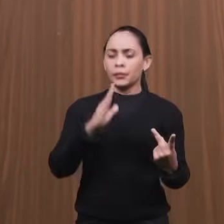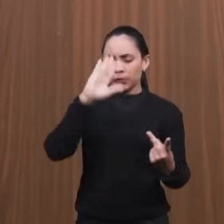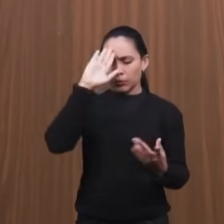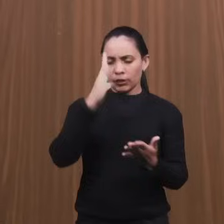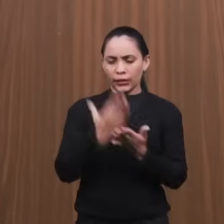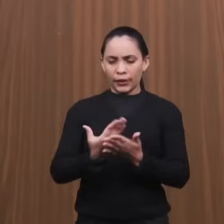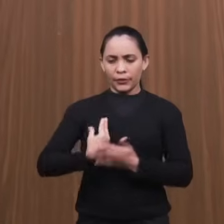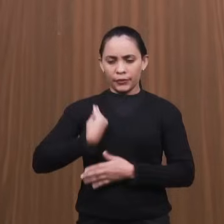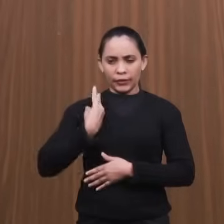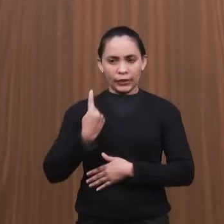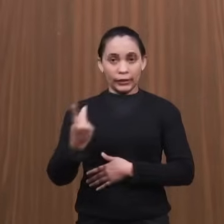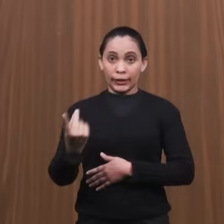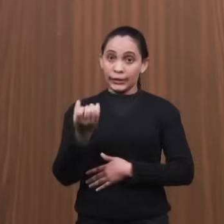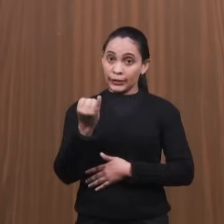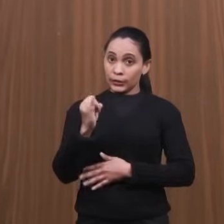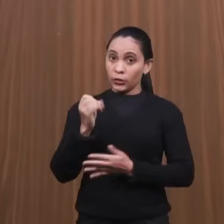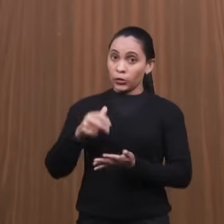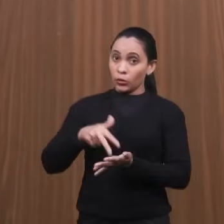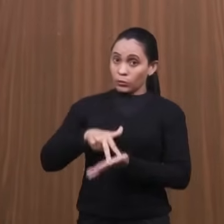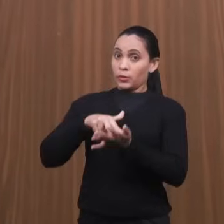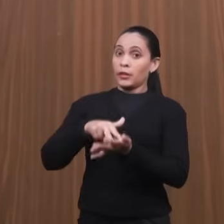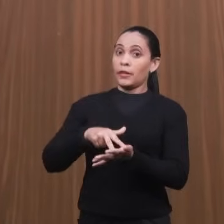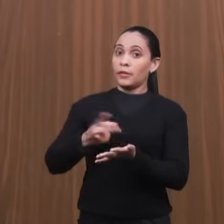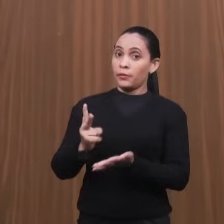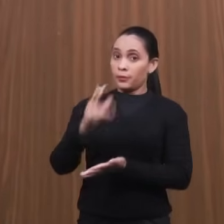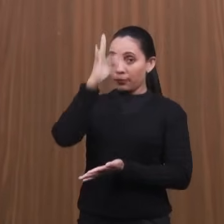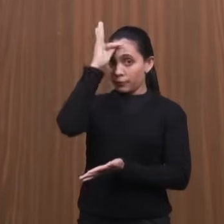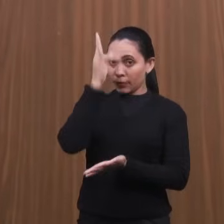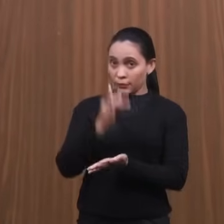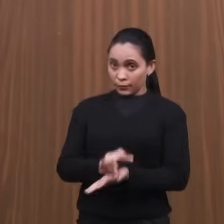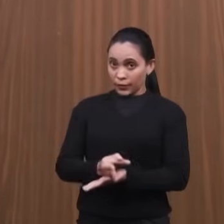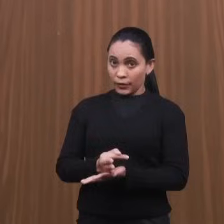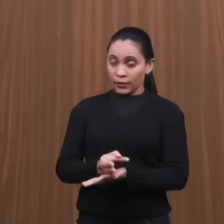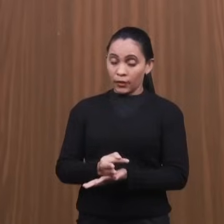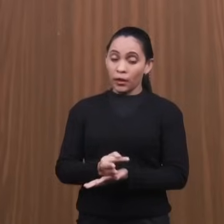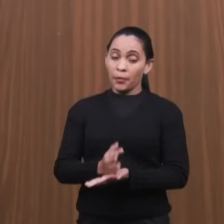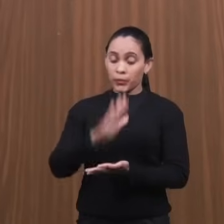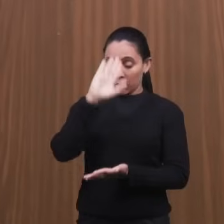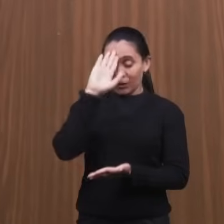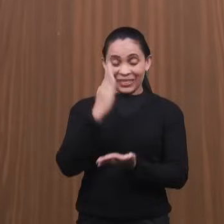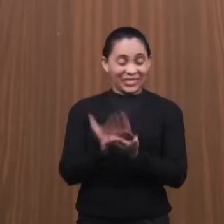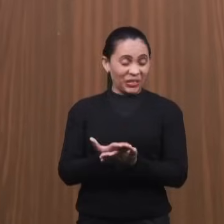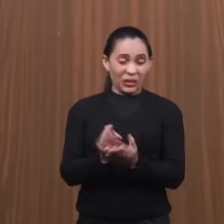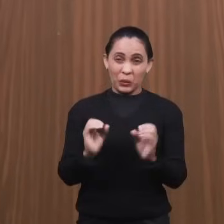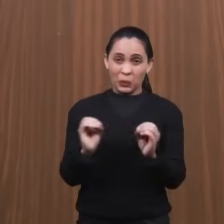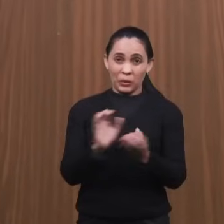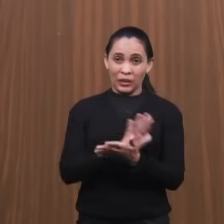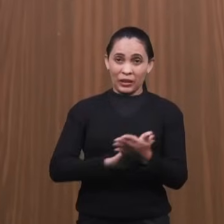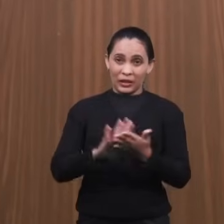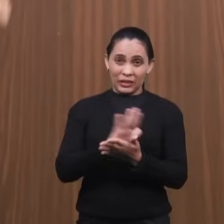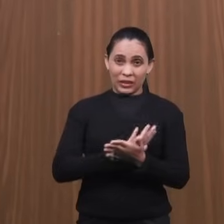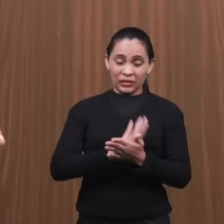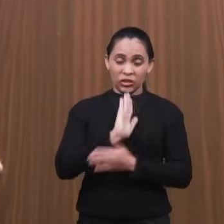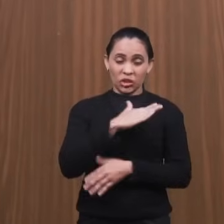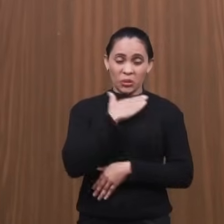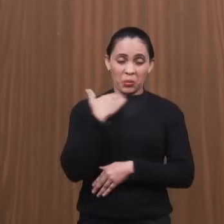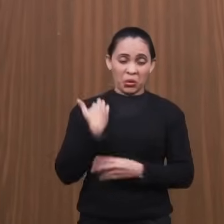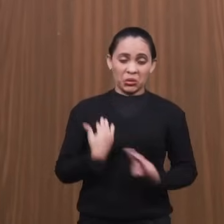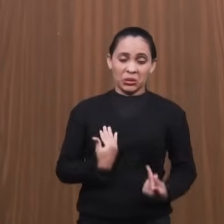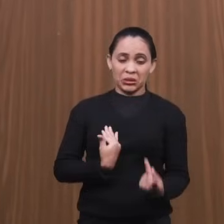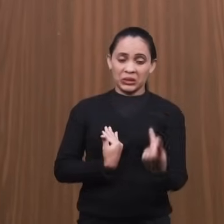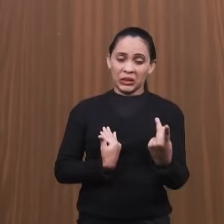eterna, se permanecer na fé. Para aquele que não crê, a morte eterna. Já estáis